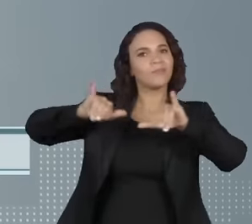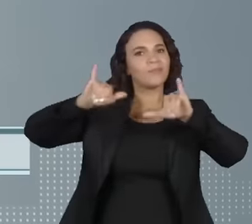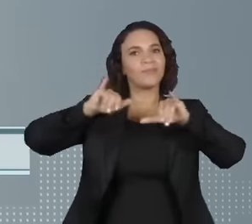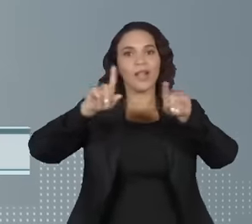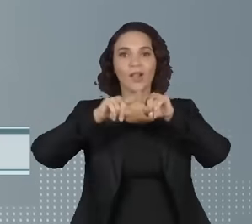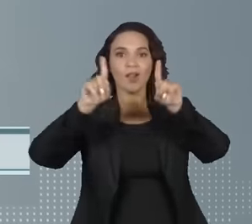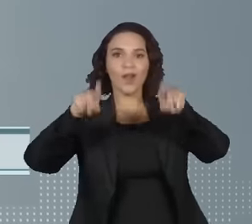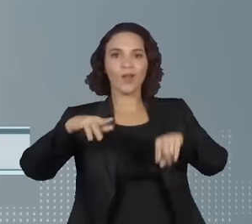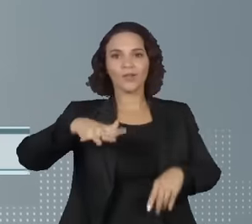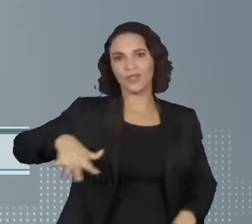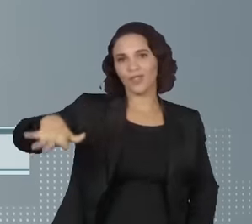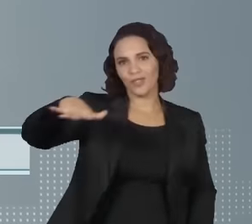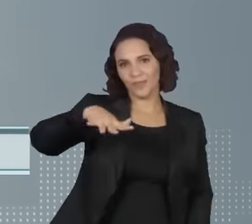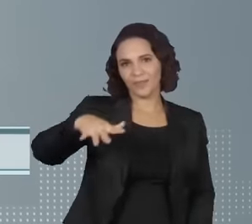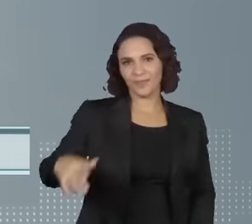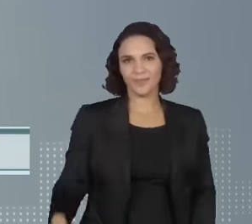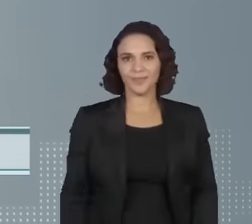lojas da região